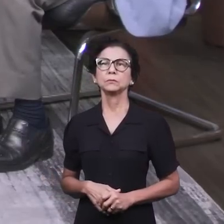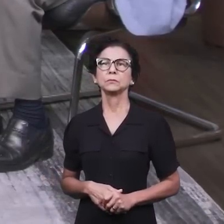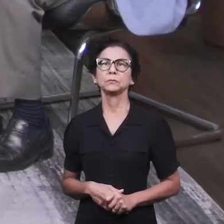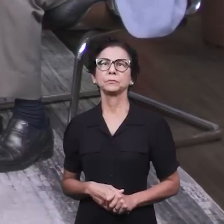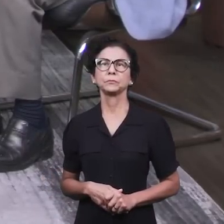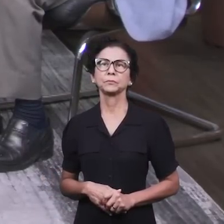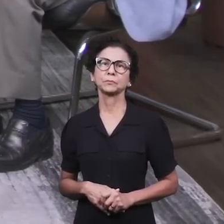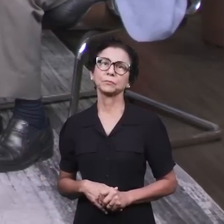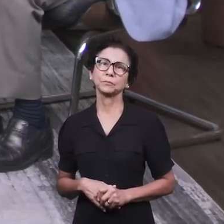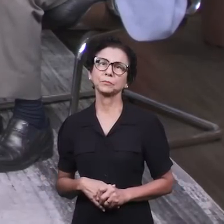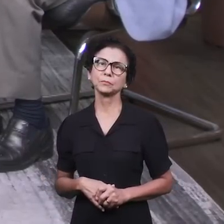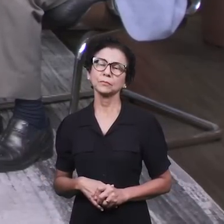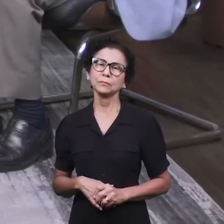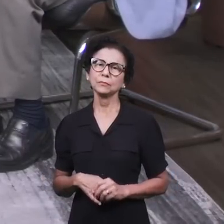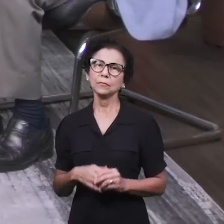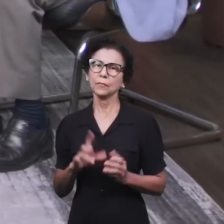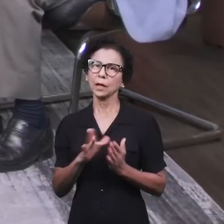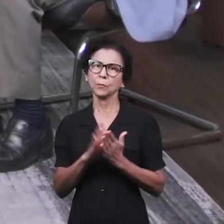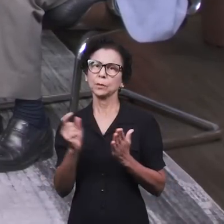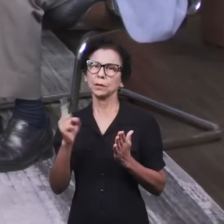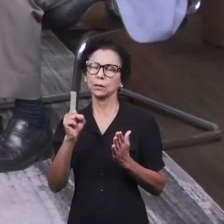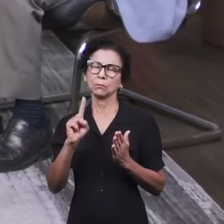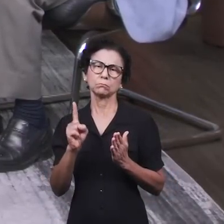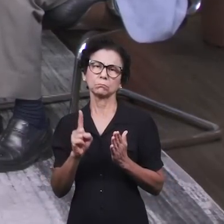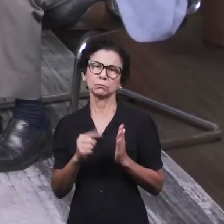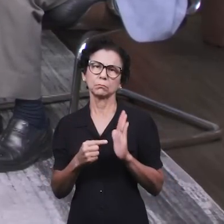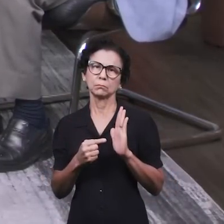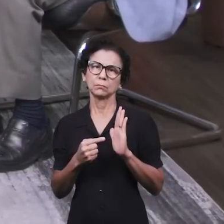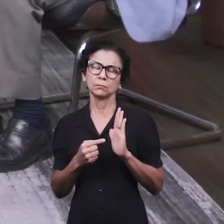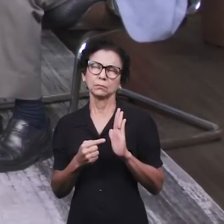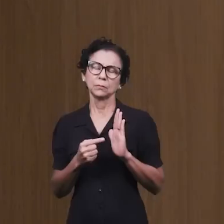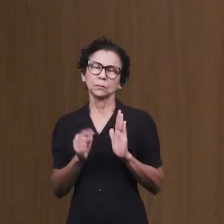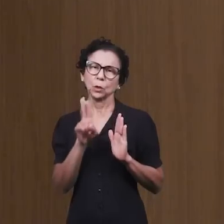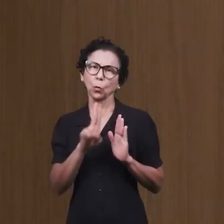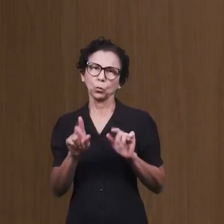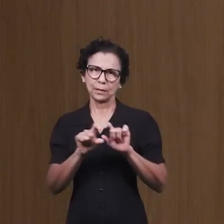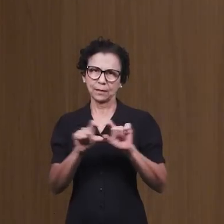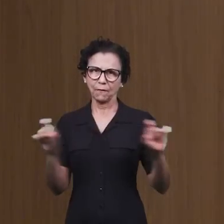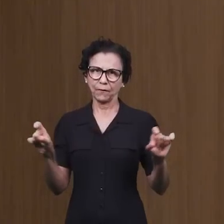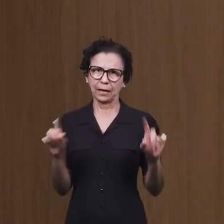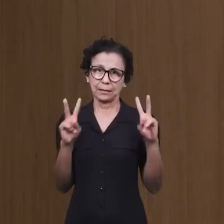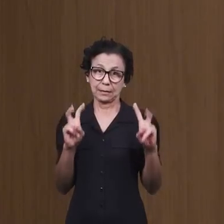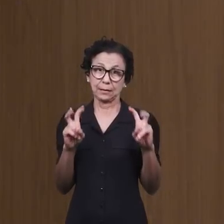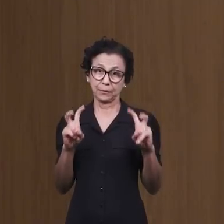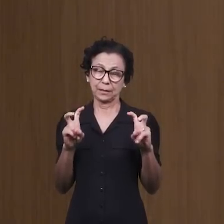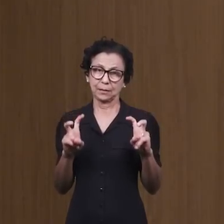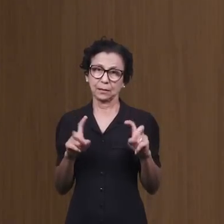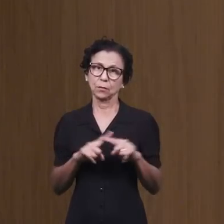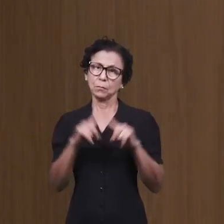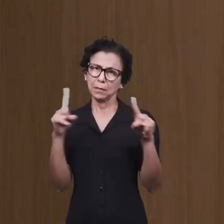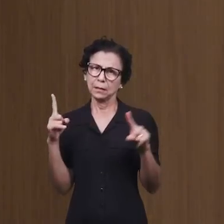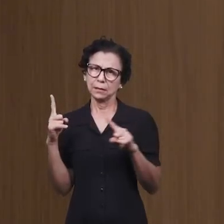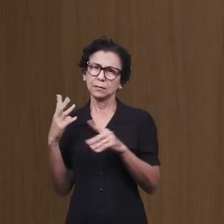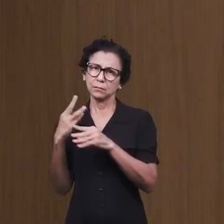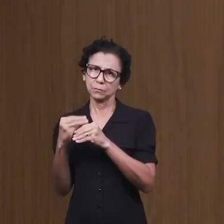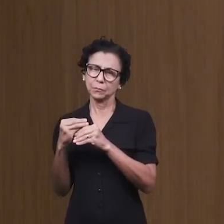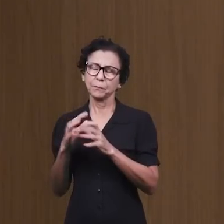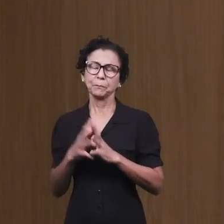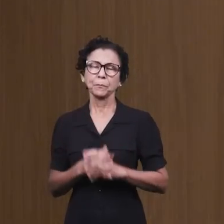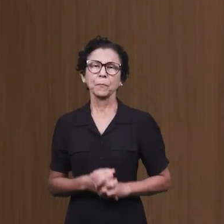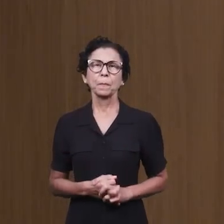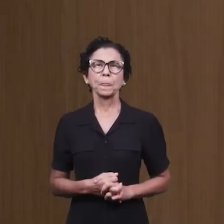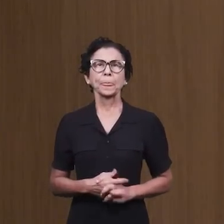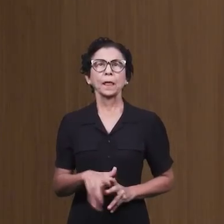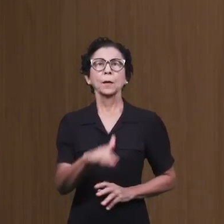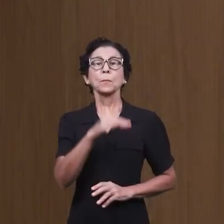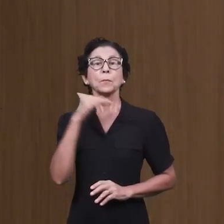Segundo, a Bíblia não diz isso, mas a palavra diz que ele ia morrer com a morte que havia de glorificar o